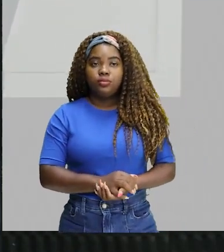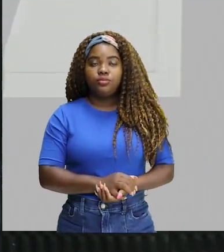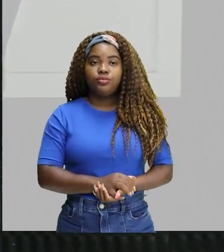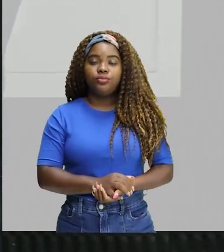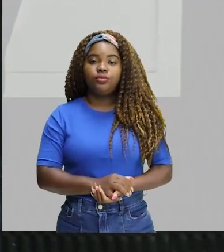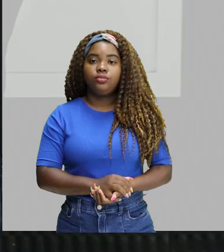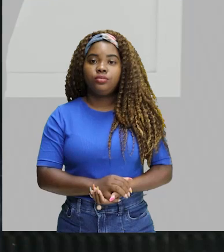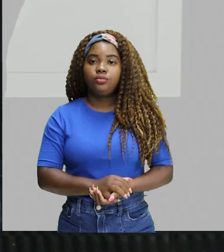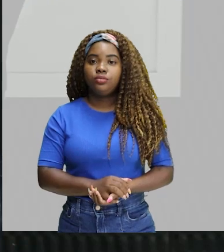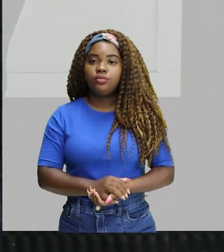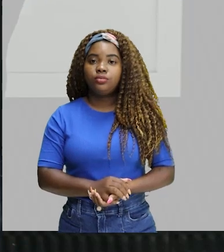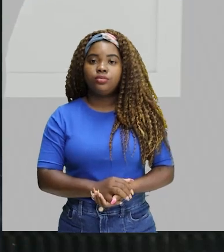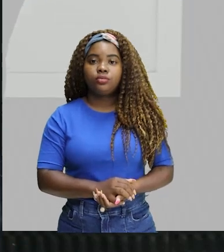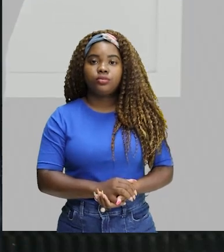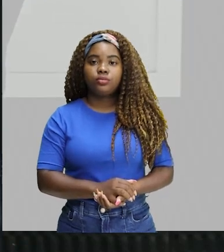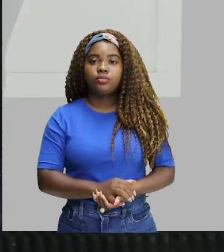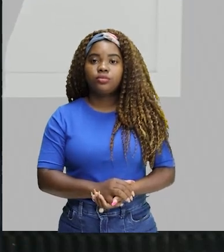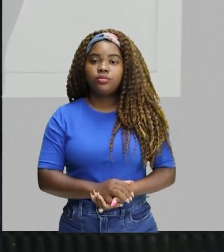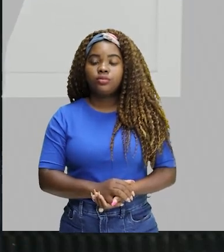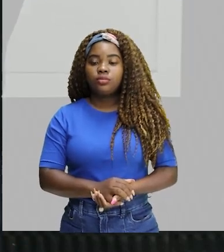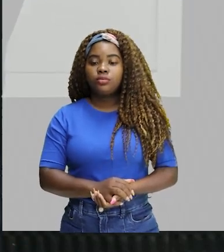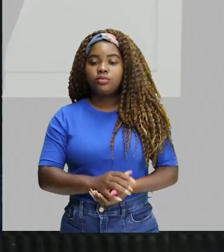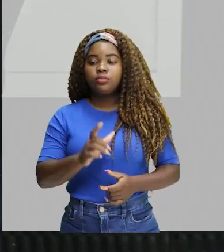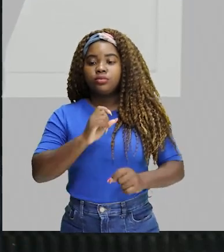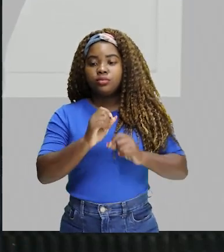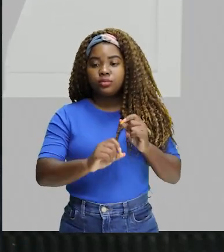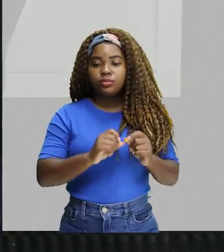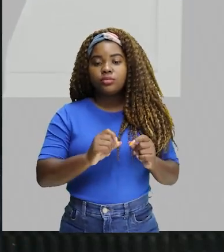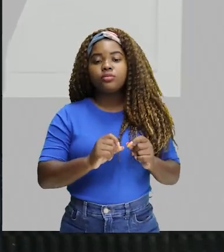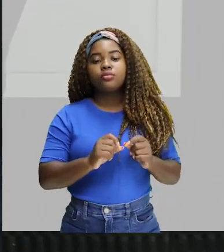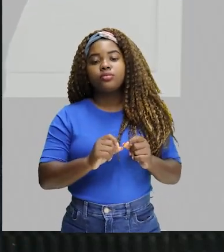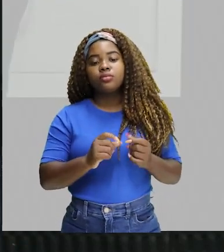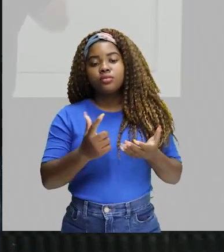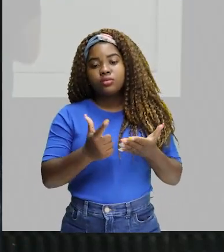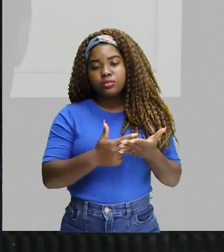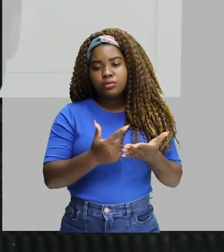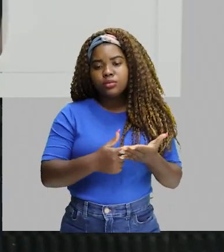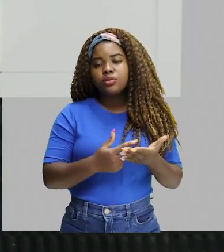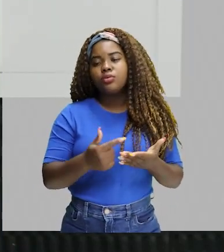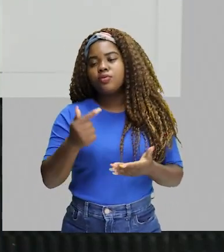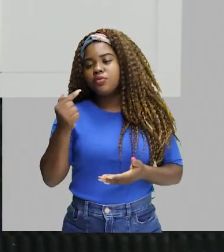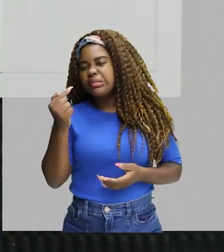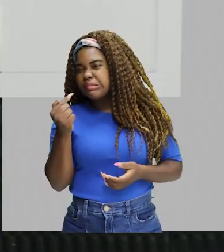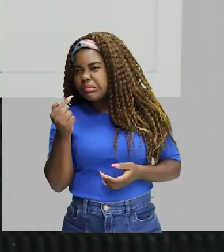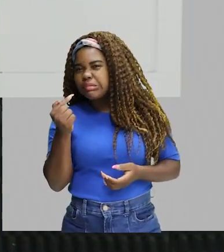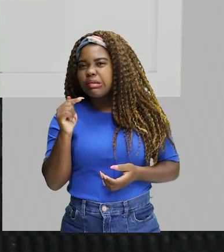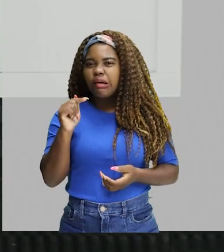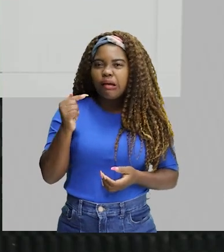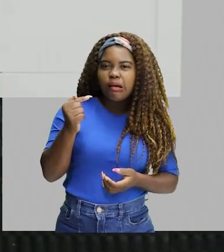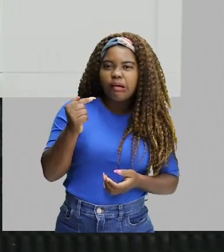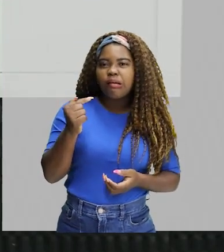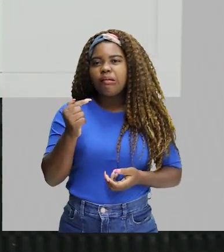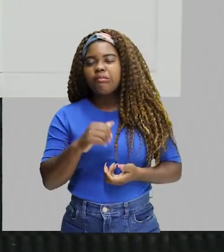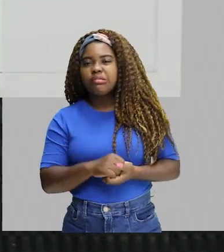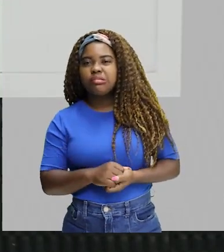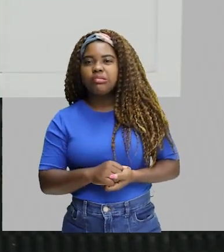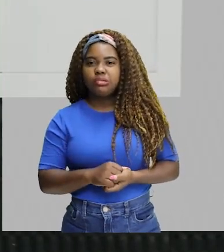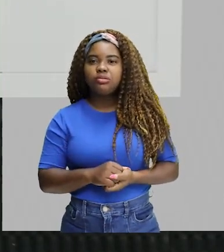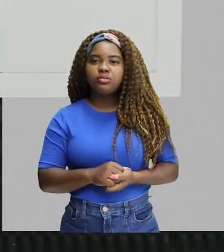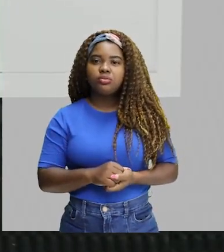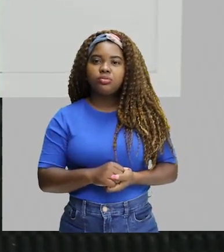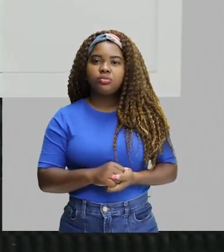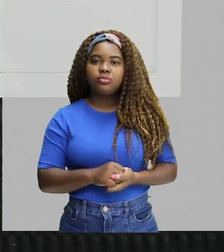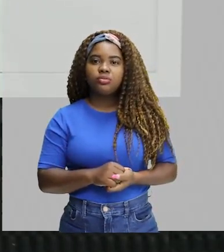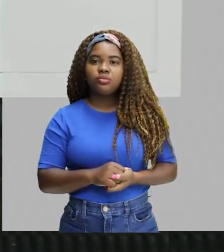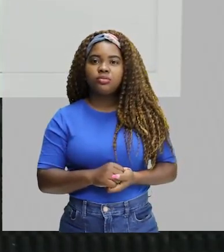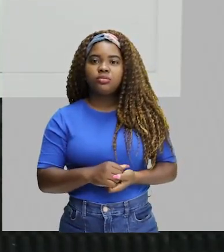mundo inteligível, que foi simbolizado lá no livro 7º da República, por estar fora da caverna, iluminado pelo